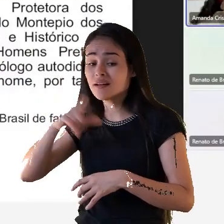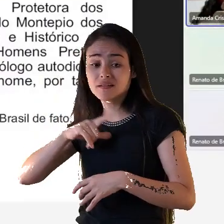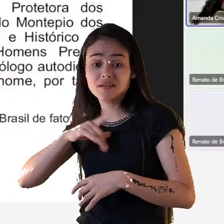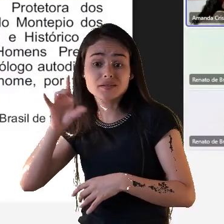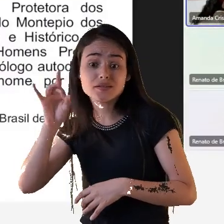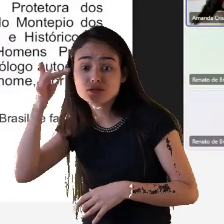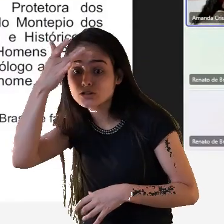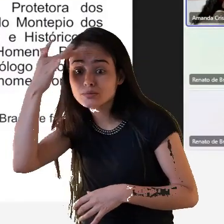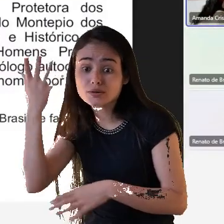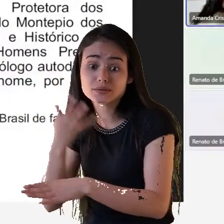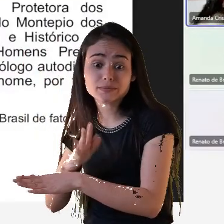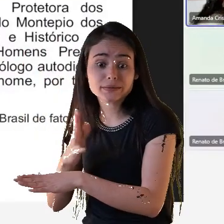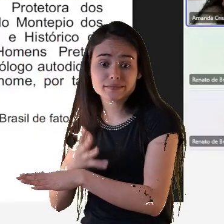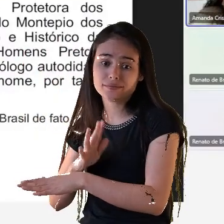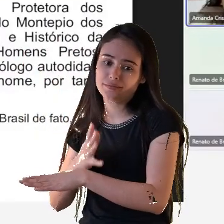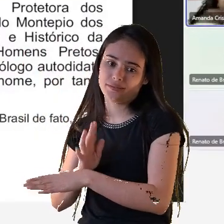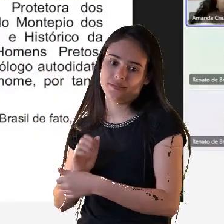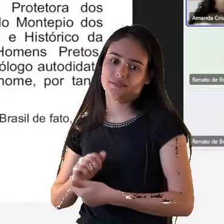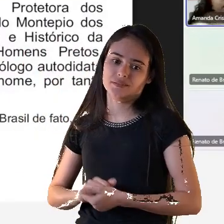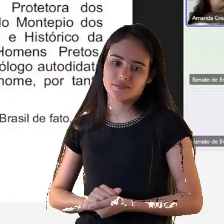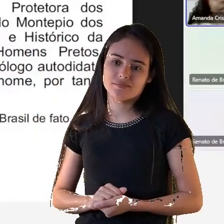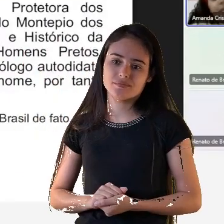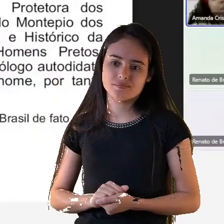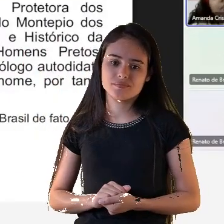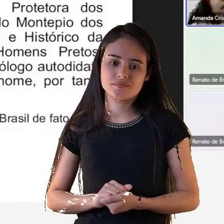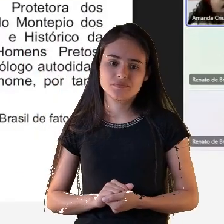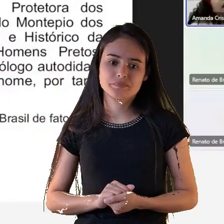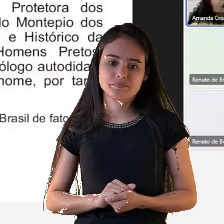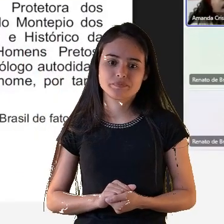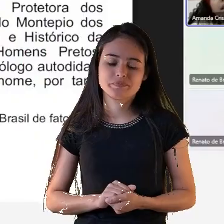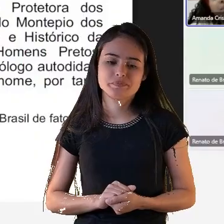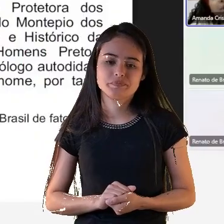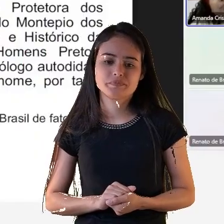espaços e esse fato também